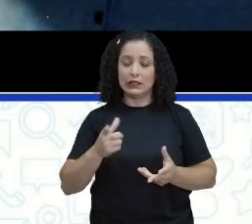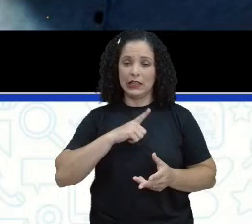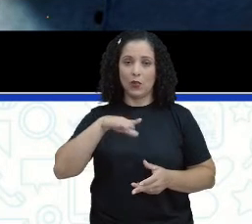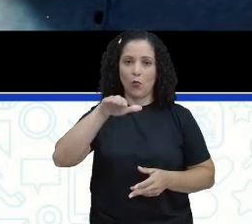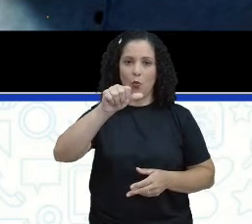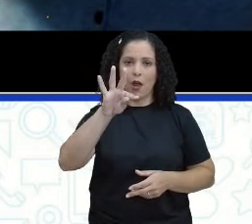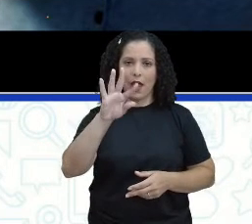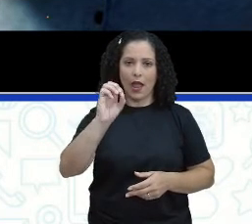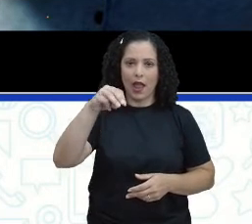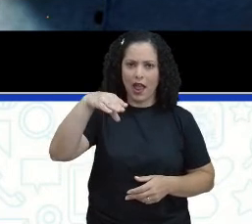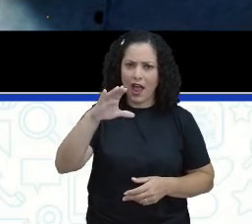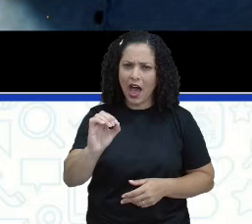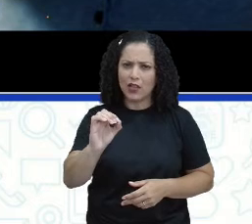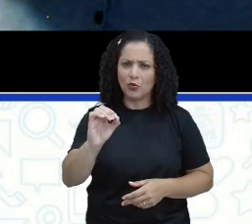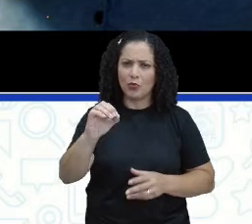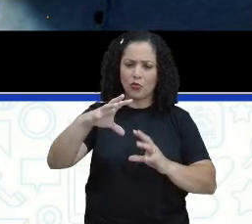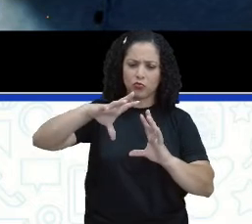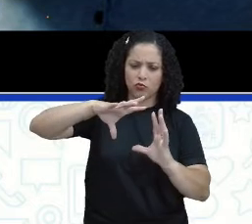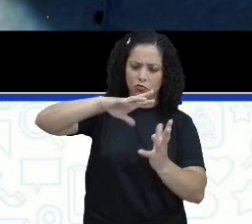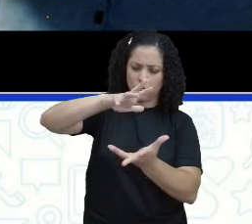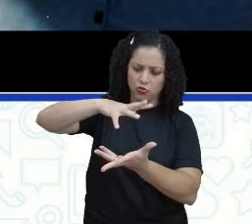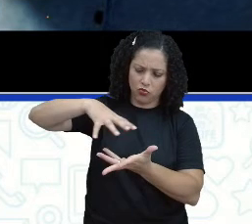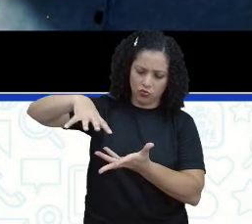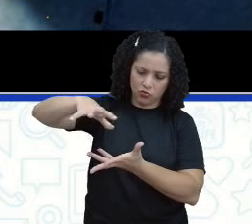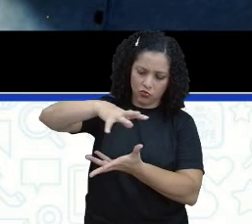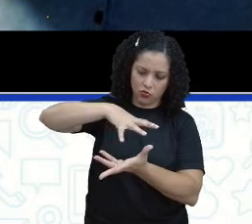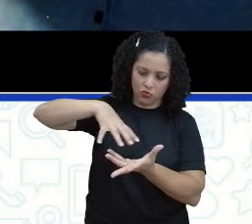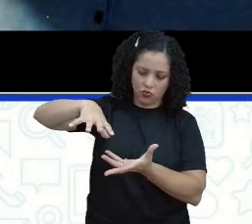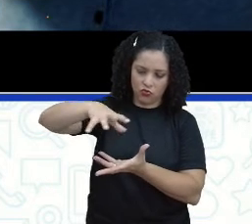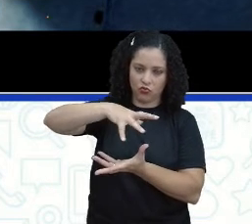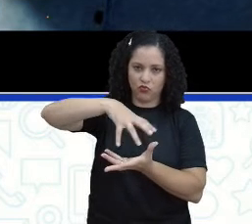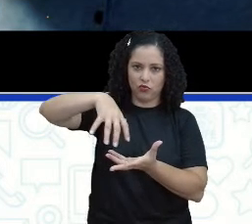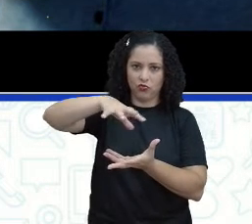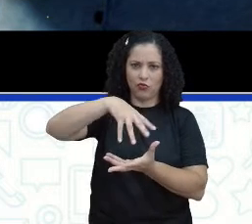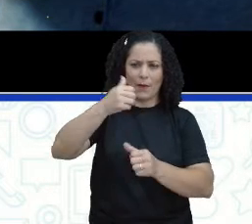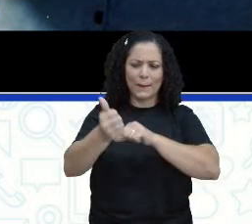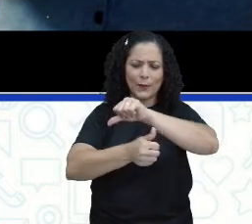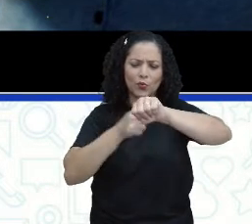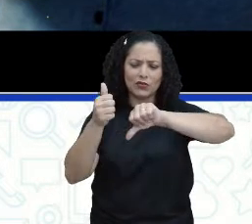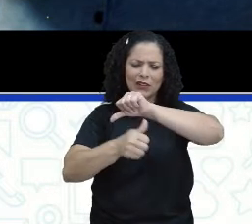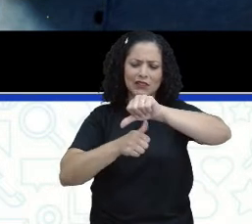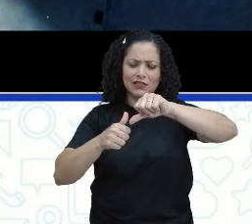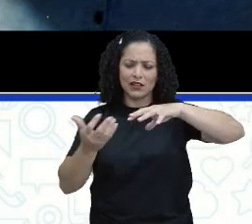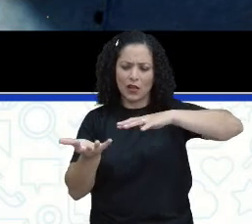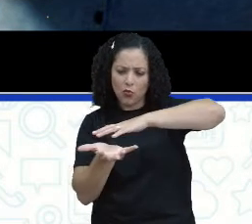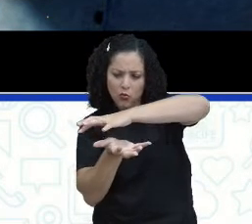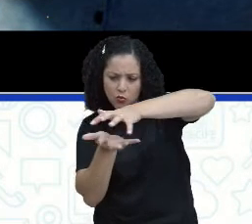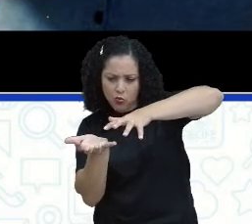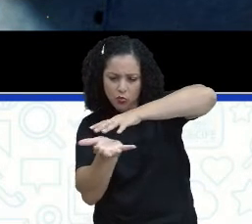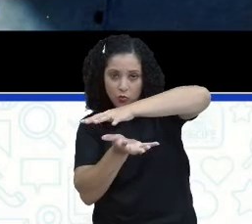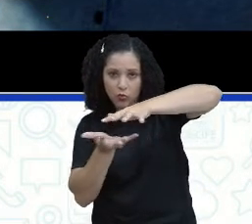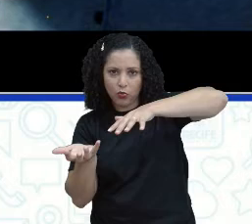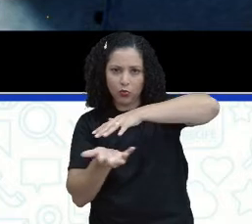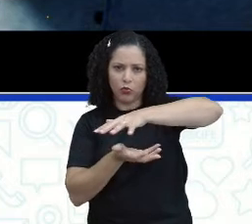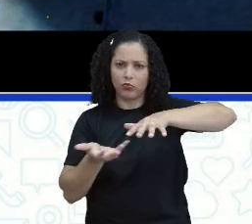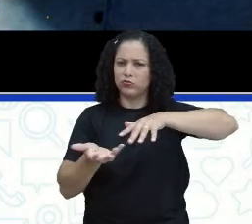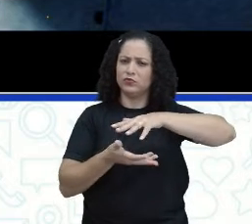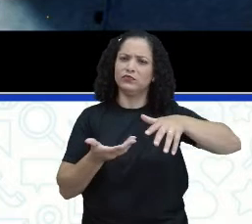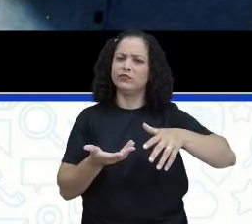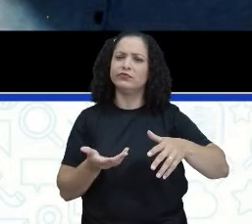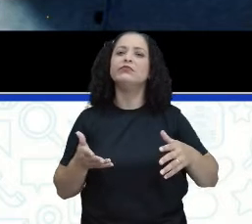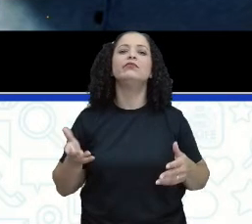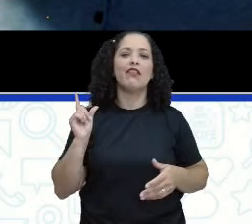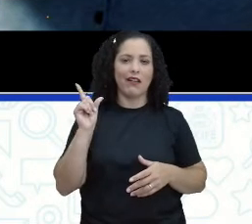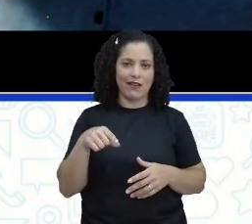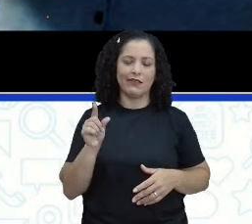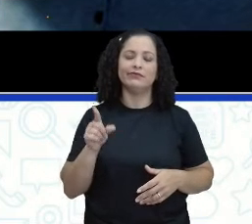átomo. Eita, prof, como assim mudança na constituição no núcleo de um átomo? Gente,